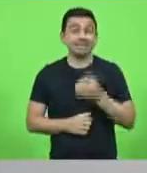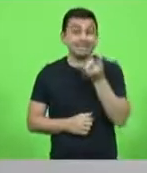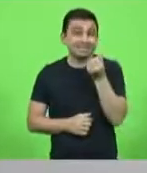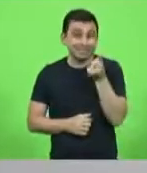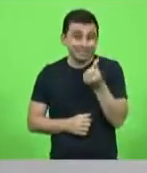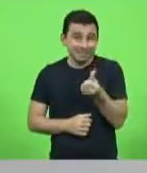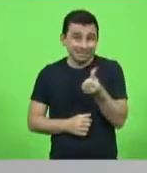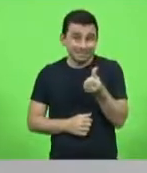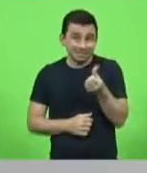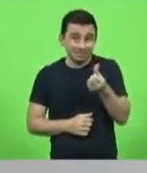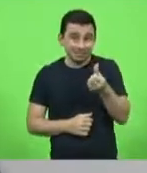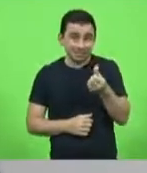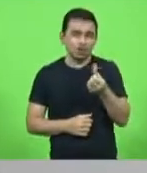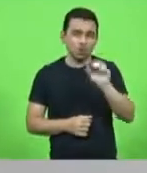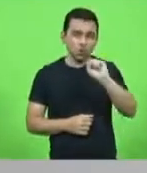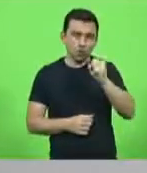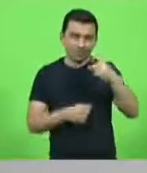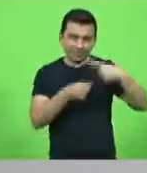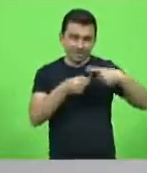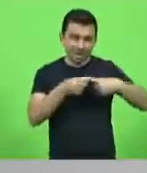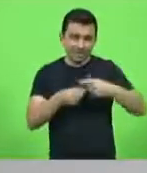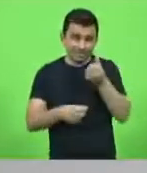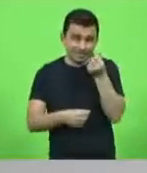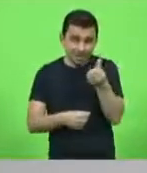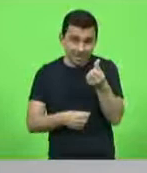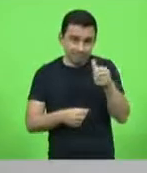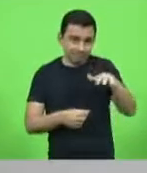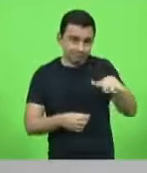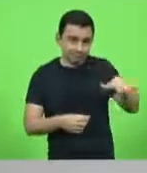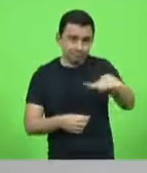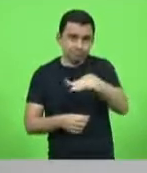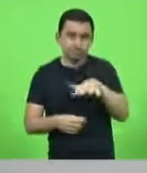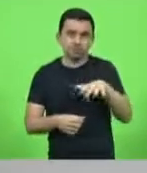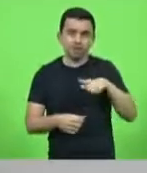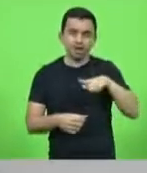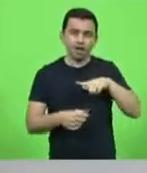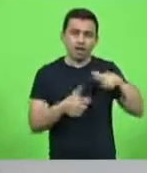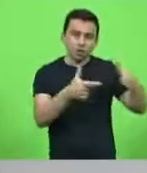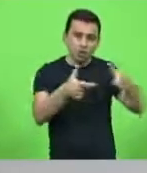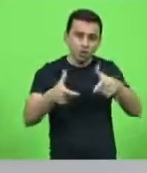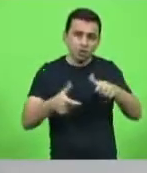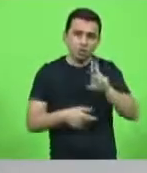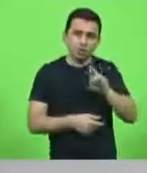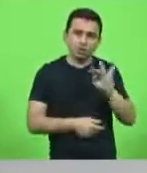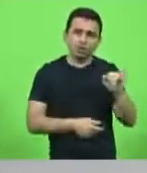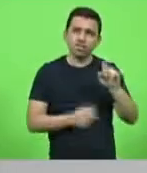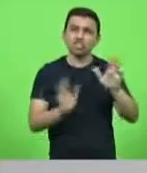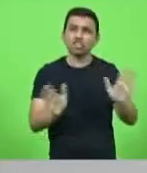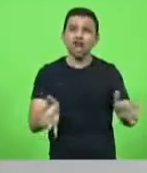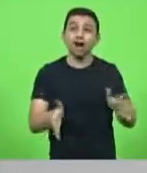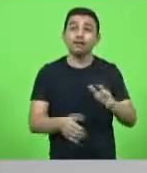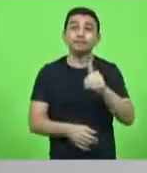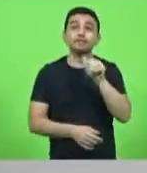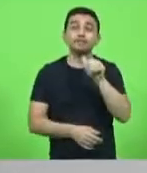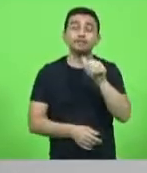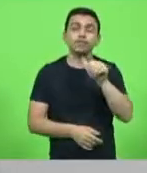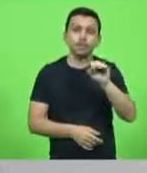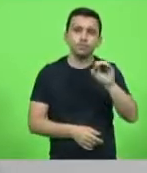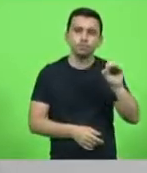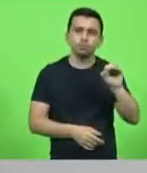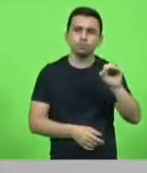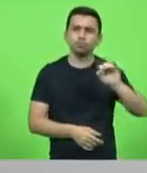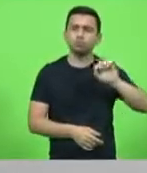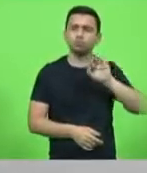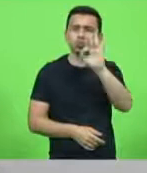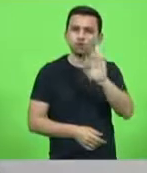das oito cidades do Oeste e meio-oeste que possuem leitos de UTI tinha ontem sem por cento de ocupação em